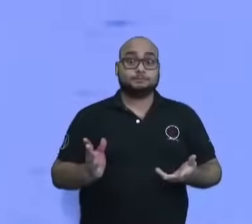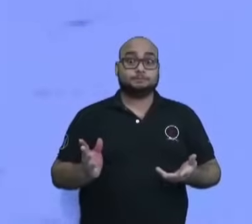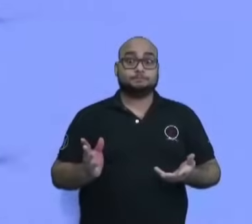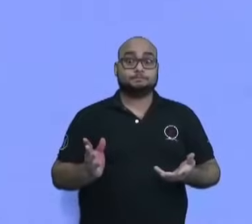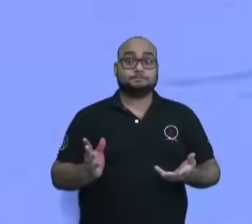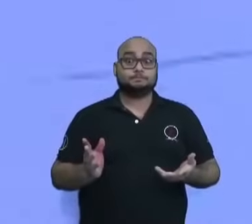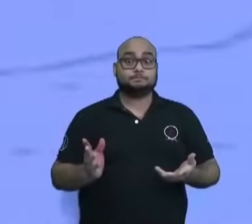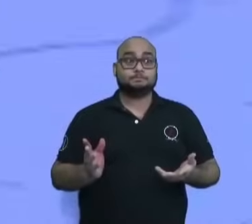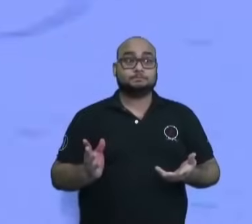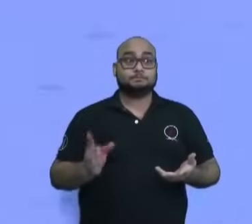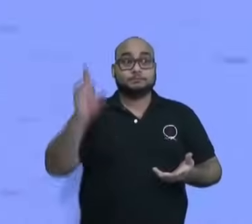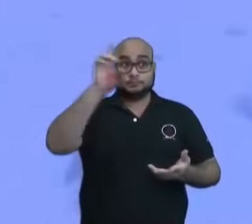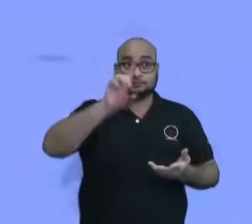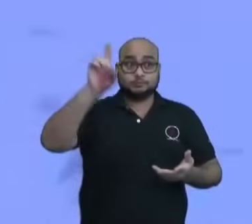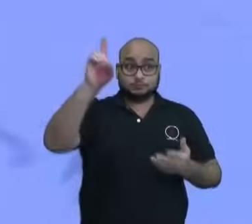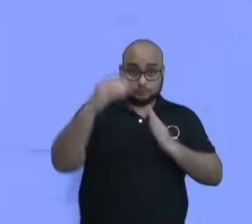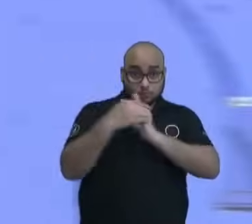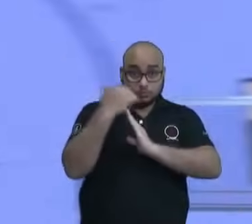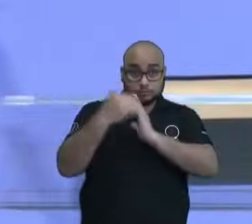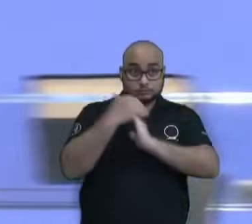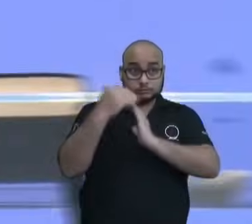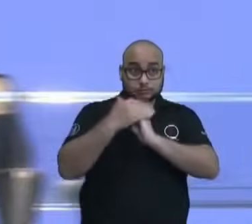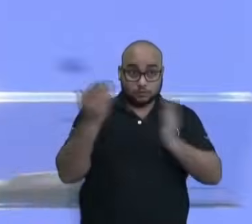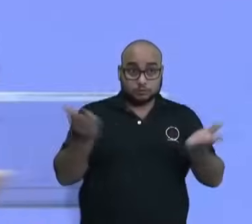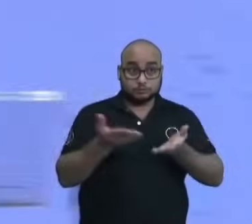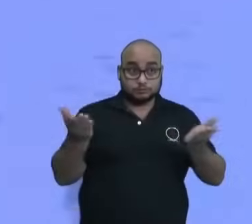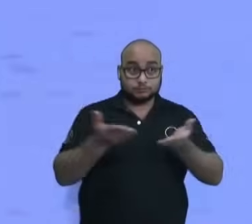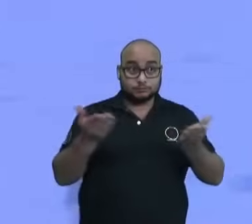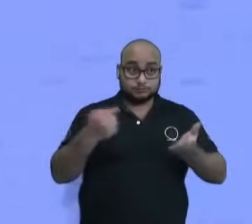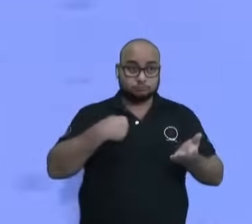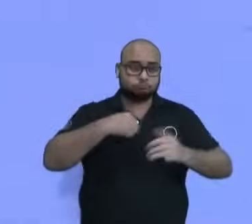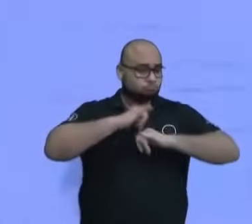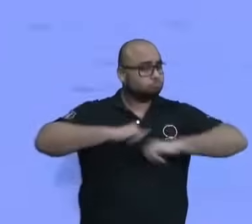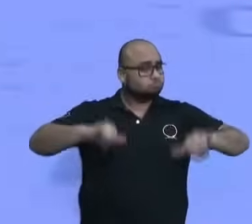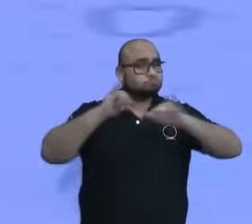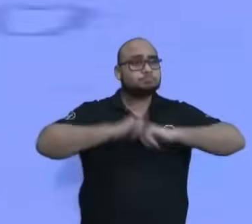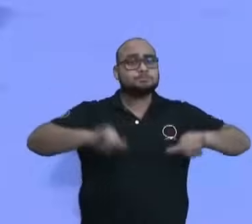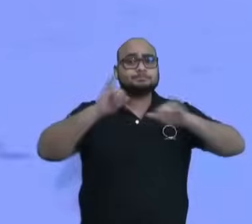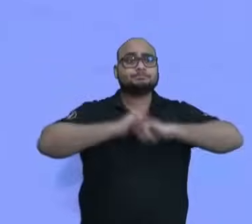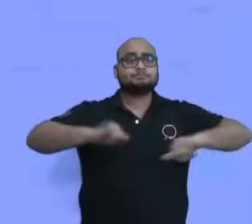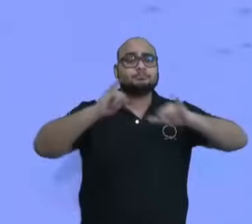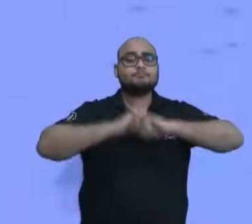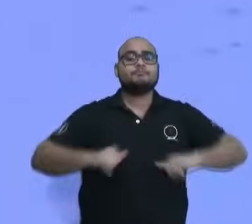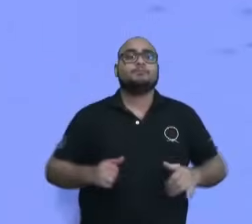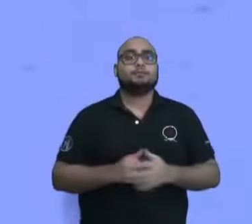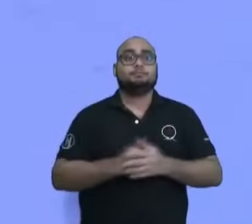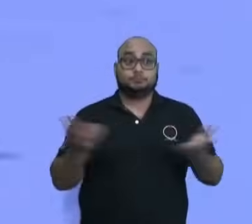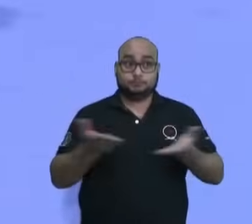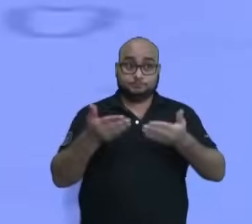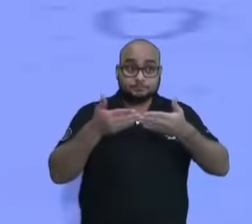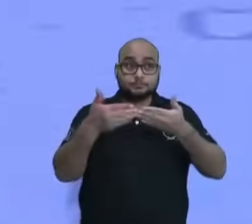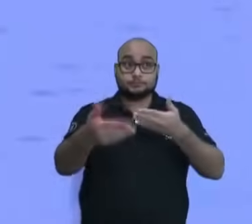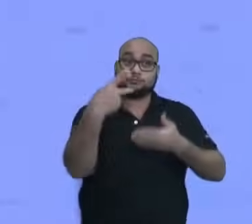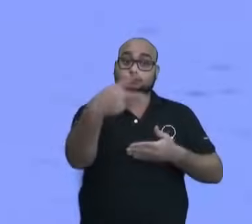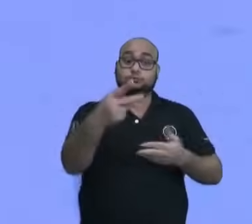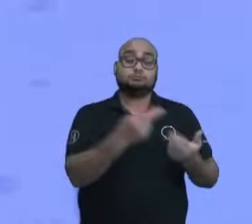chamar para dizer como é que pode meu filho como é que você deixou isso passar como é que você não fez questionamentos